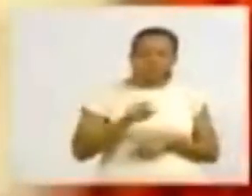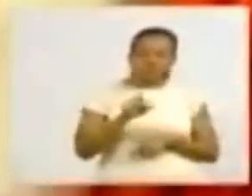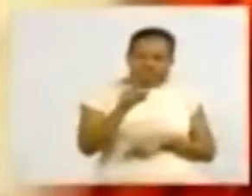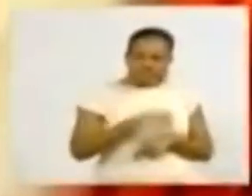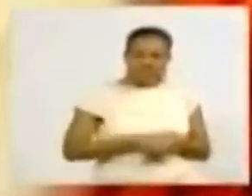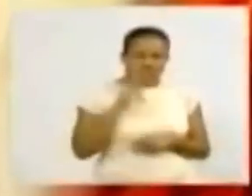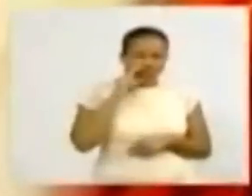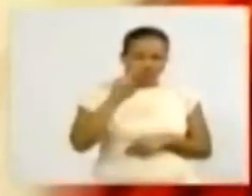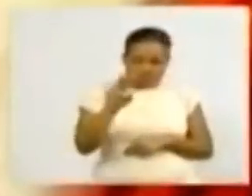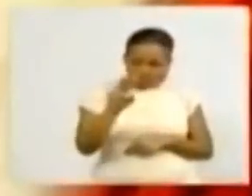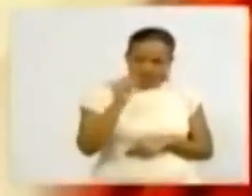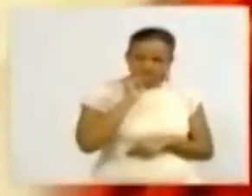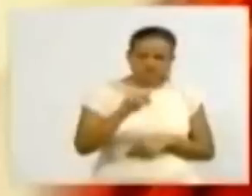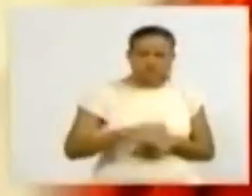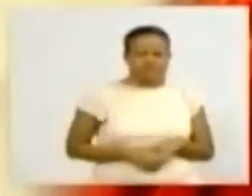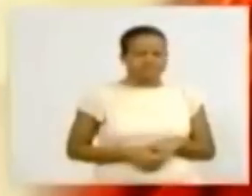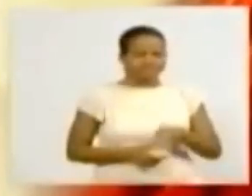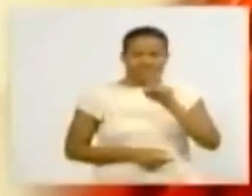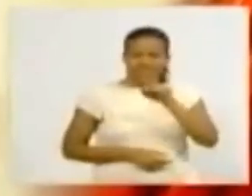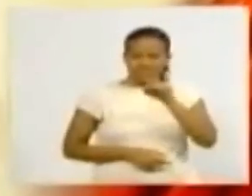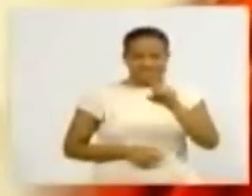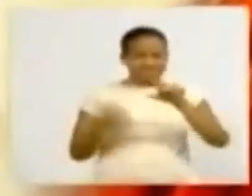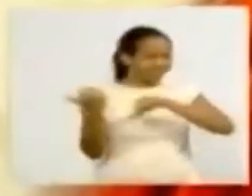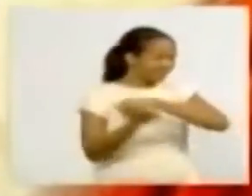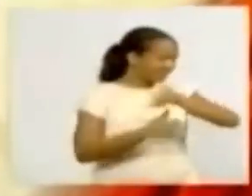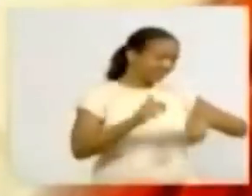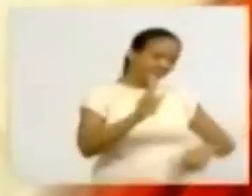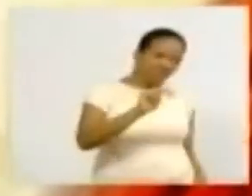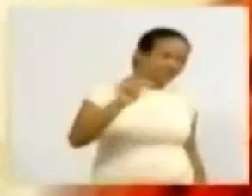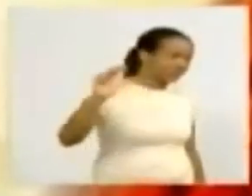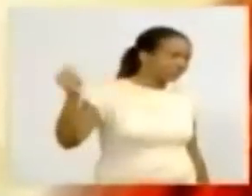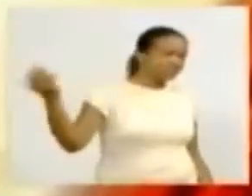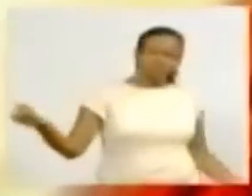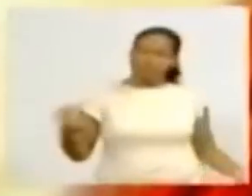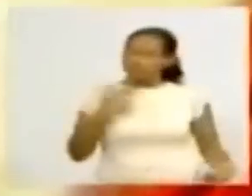você é um caso perdido, você não tem jeito.